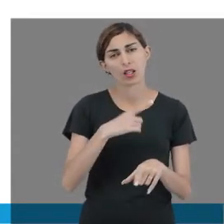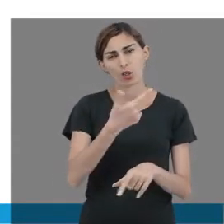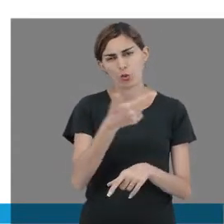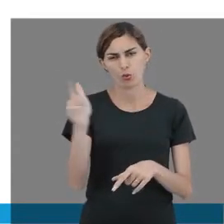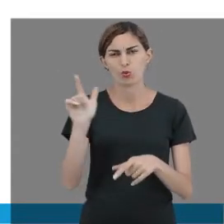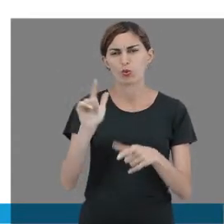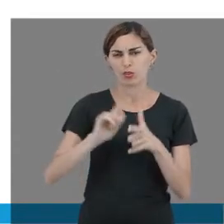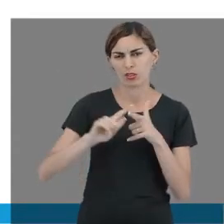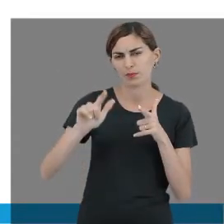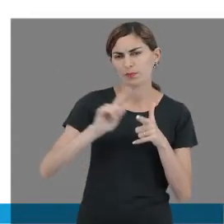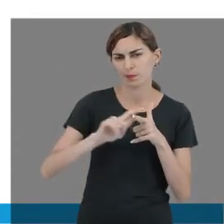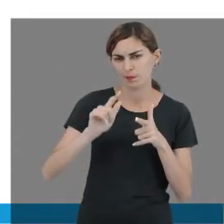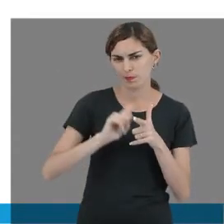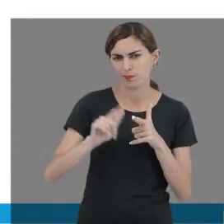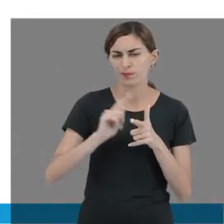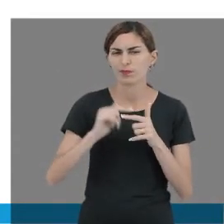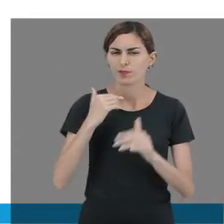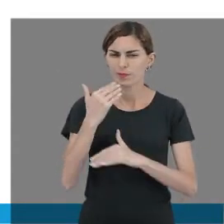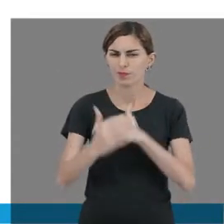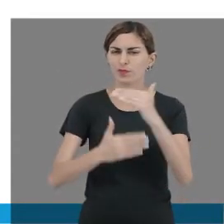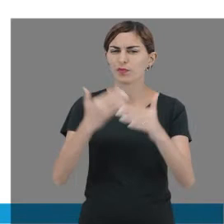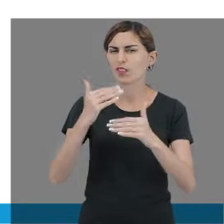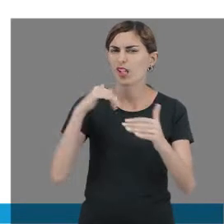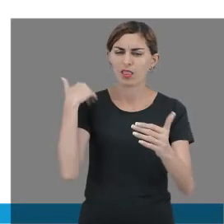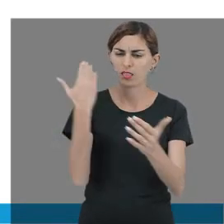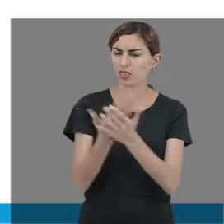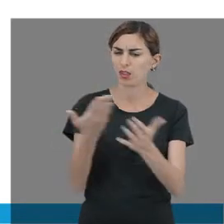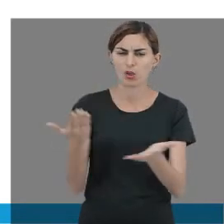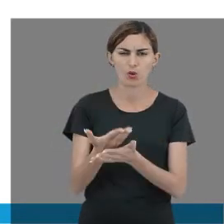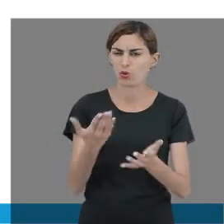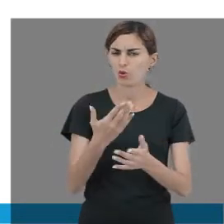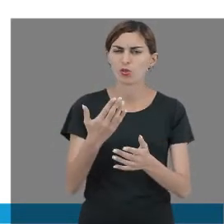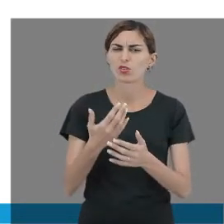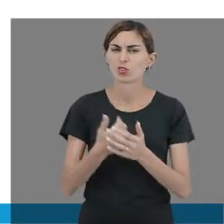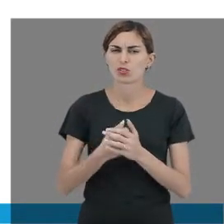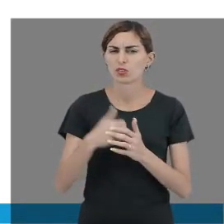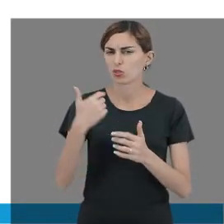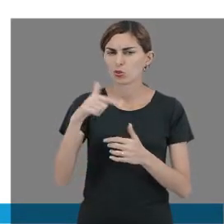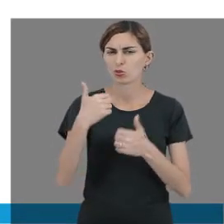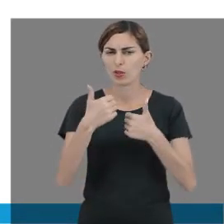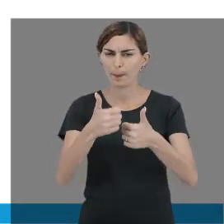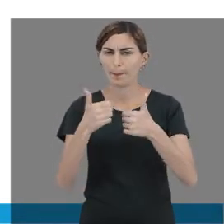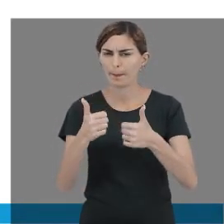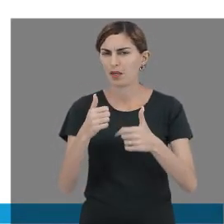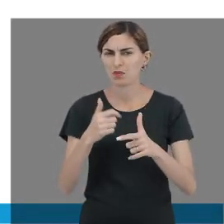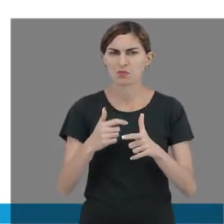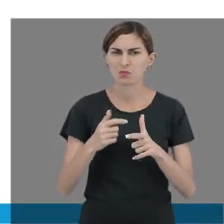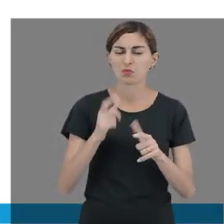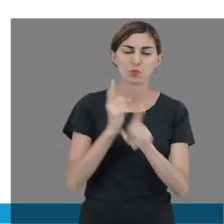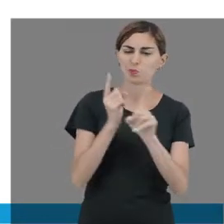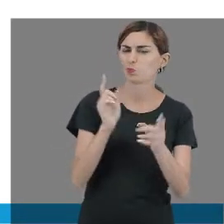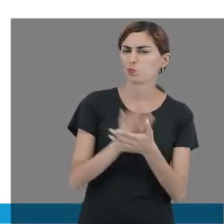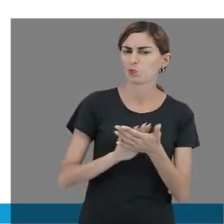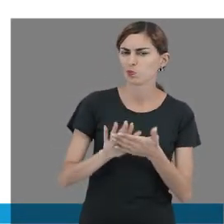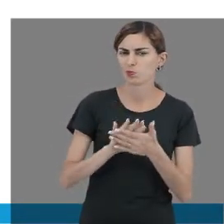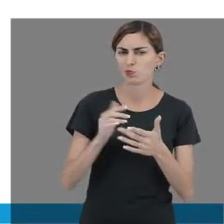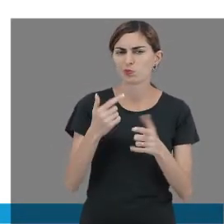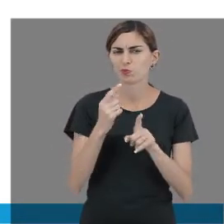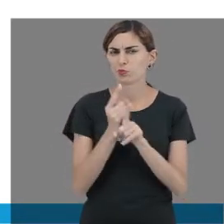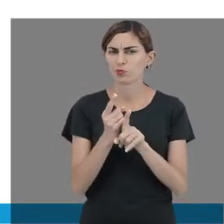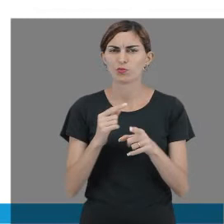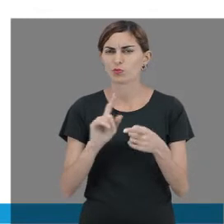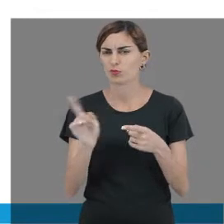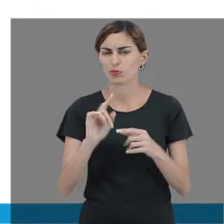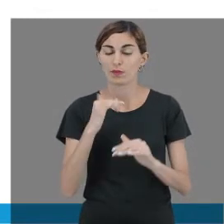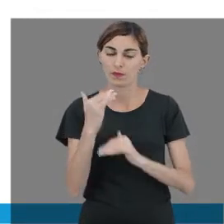fossa posterior normal e que desenvolveram hidrocefalia, e até hoje a gente não entende muito bem essa fisiopatologia, né? Aqui a gente vê nitidamente a